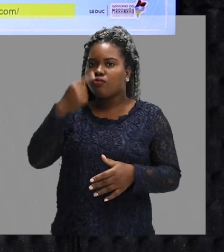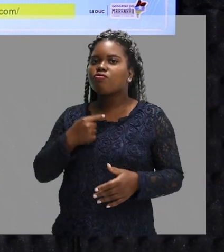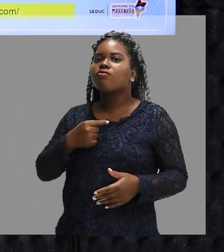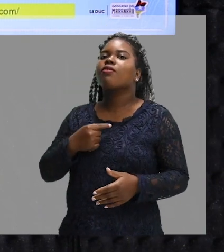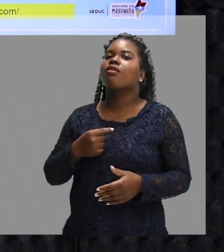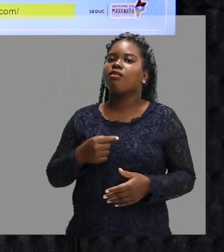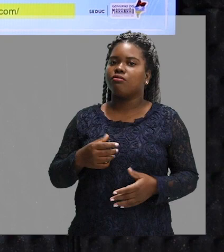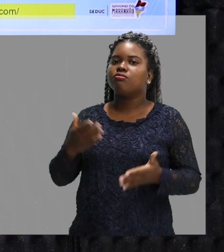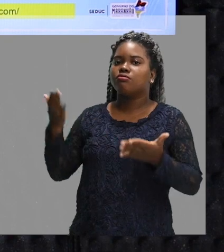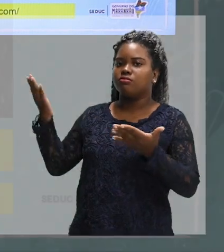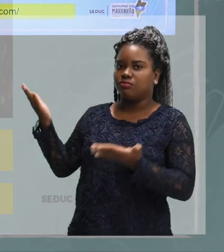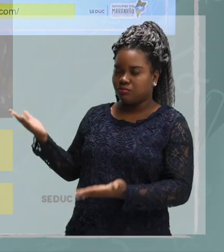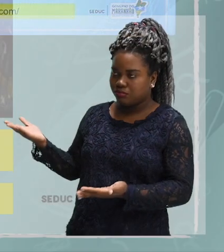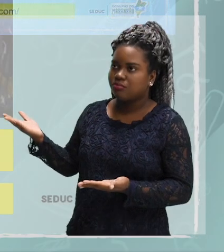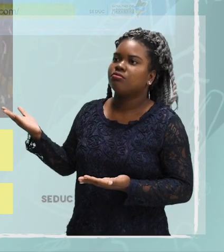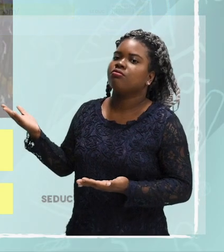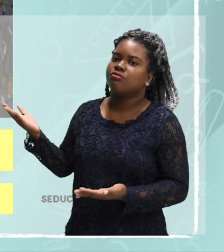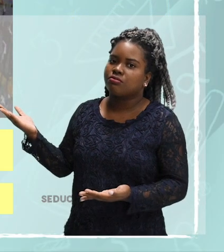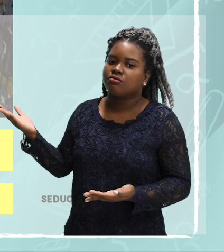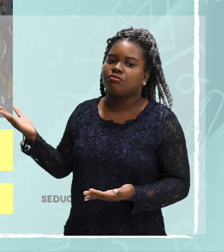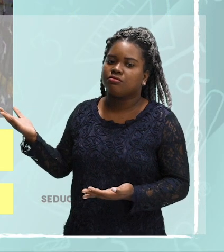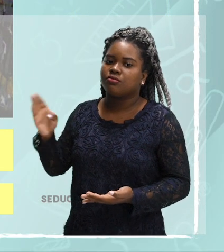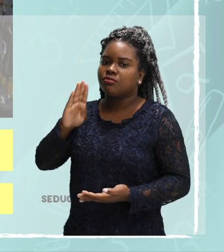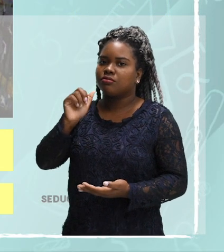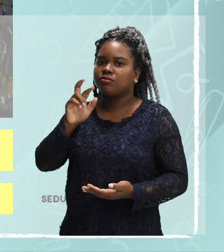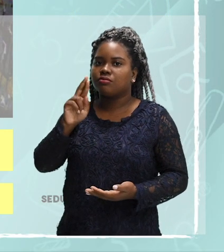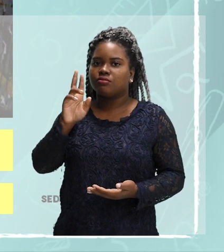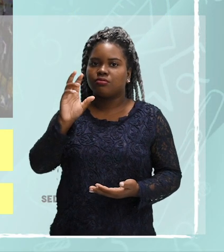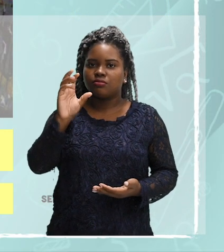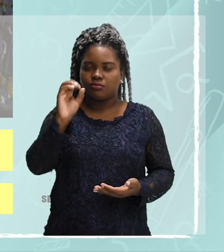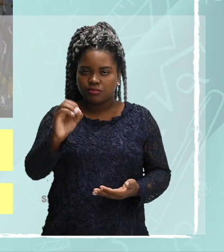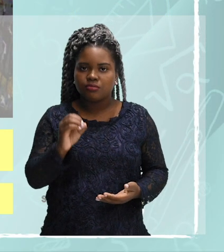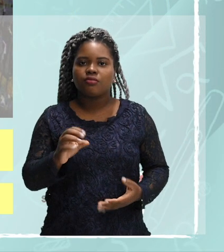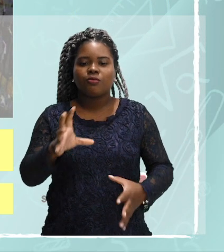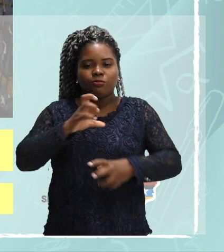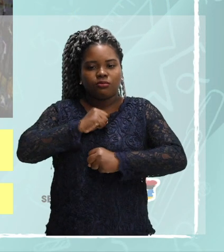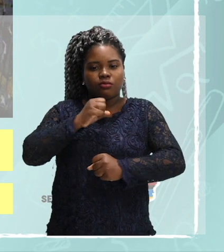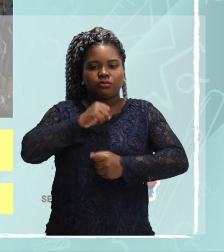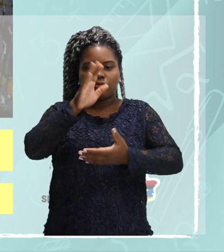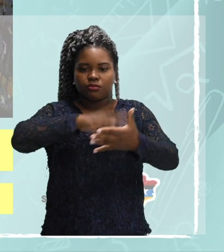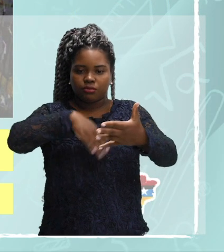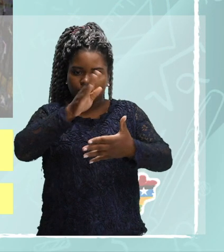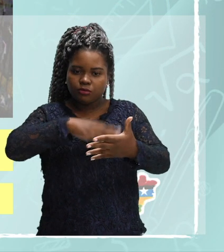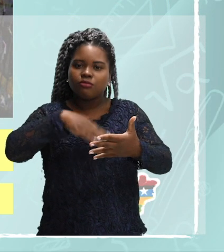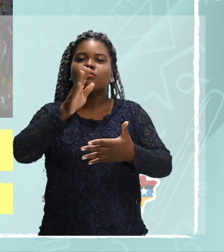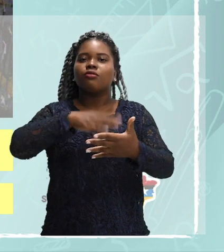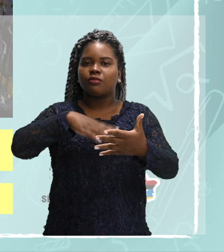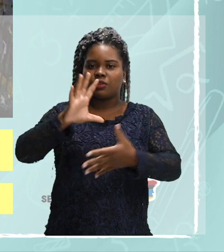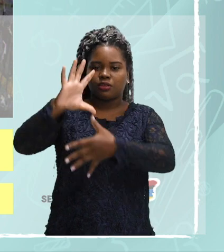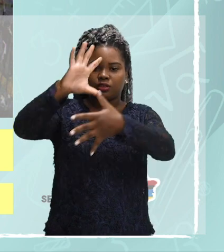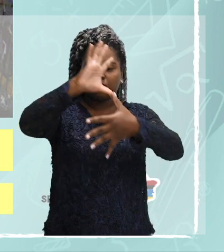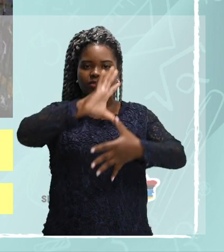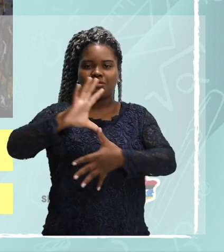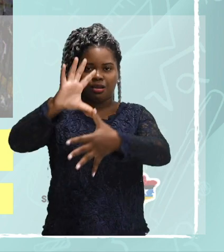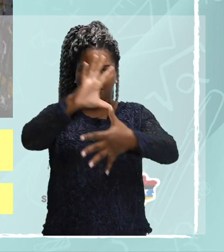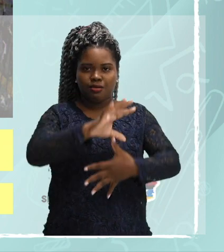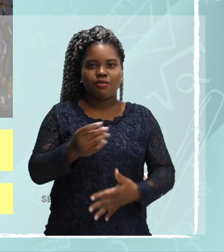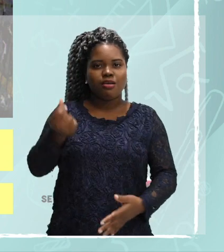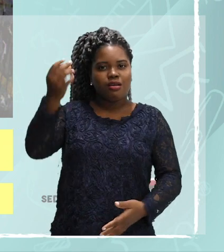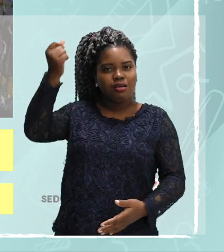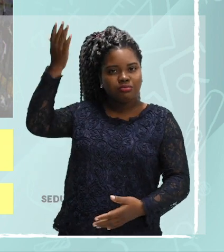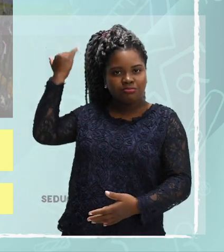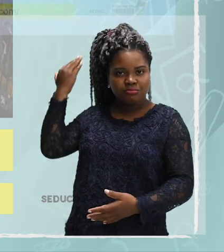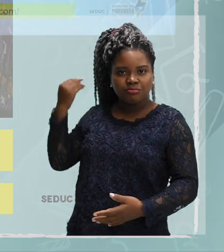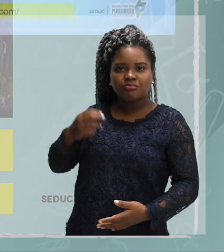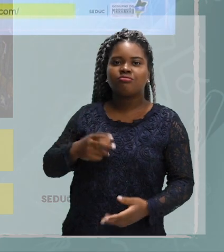assim você tinha o barro absorvendo a tinta, como vocês estão vendo aqui, nesse mapa mais antigo, encontrado no Egito Antigo, né,